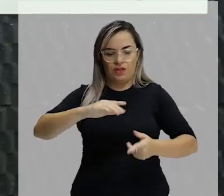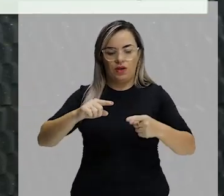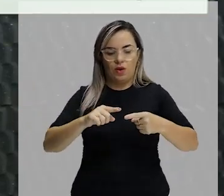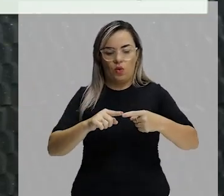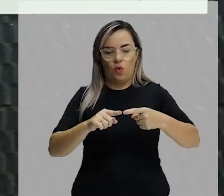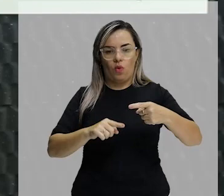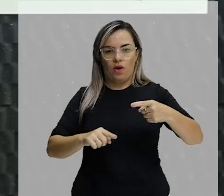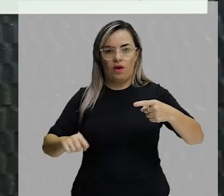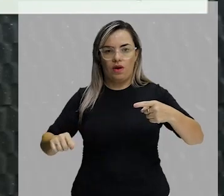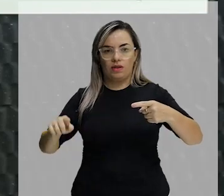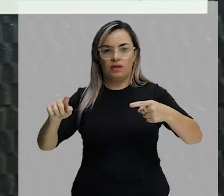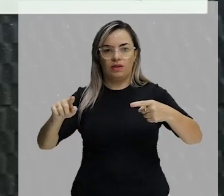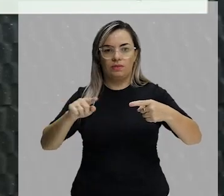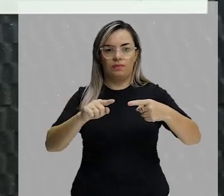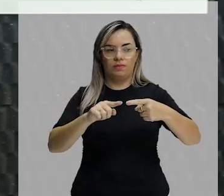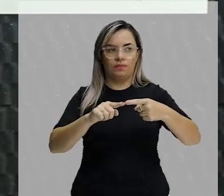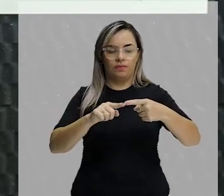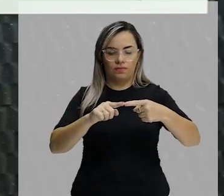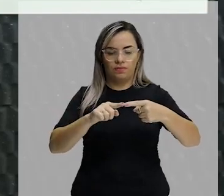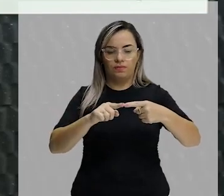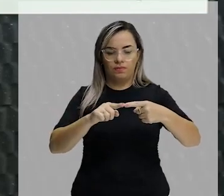quadrada,